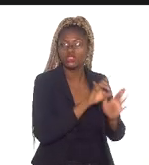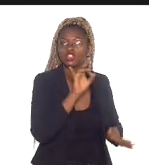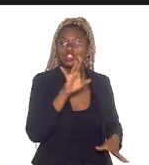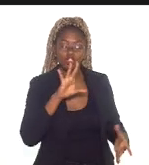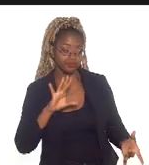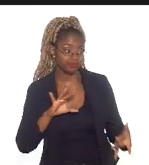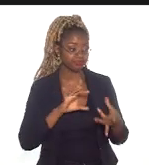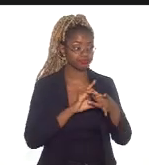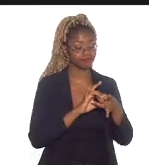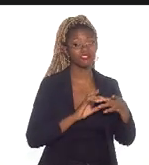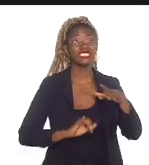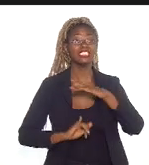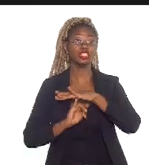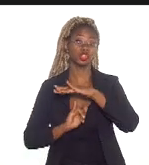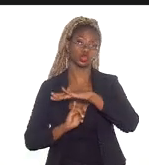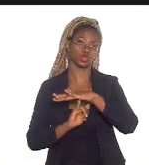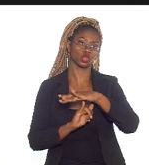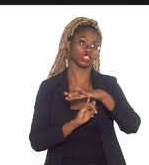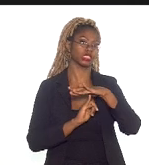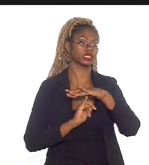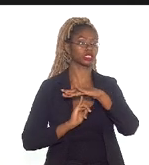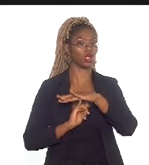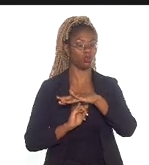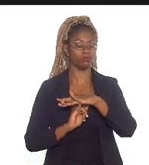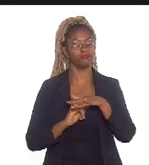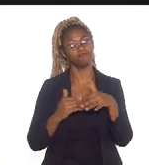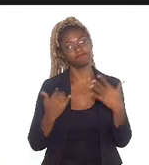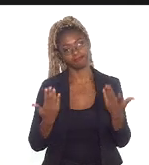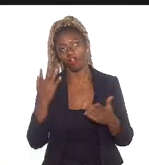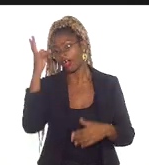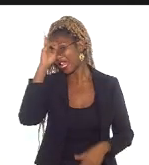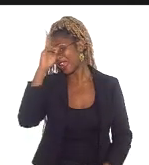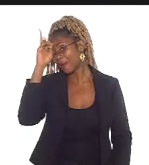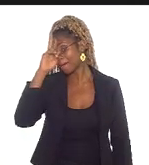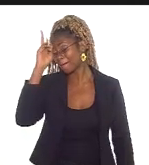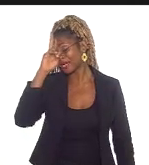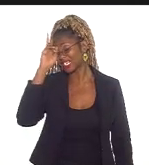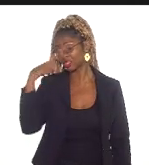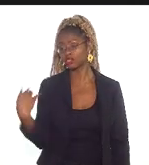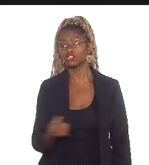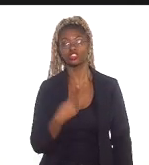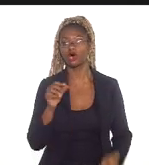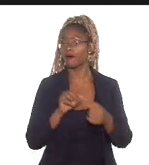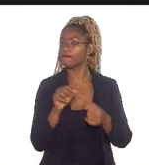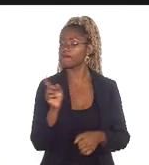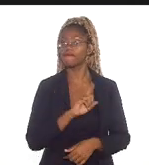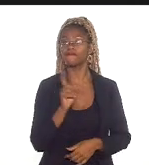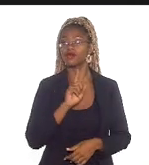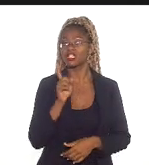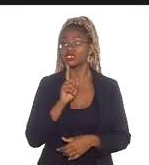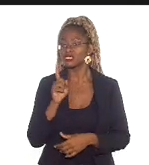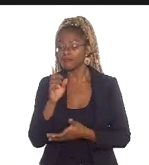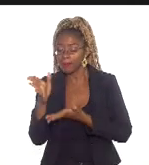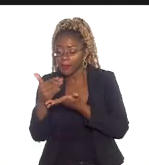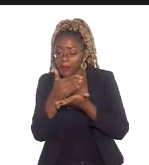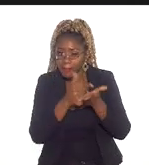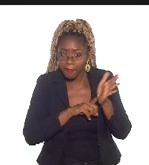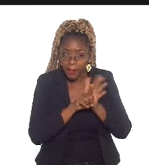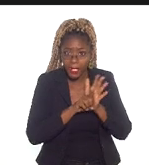às instituições. Lembrando que, inclusive, nós não fazemos esse levantamento,